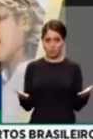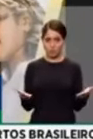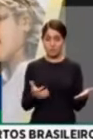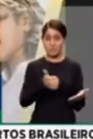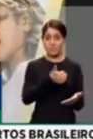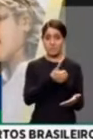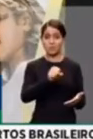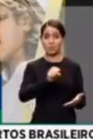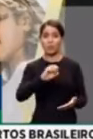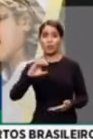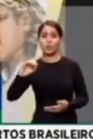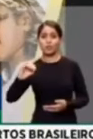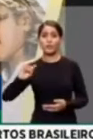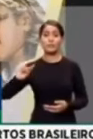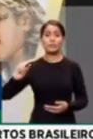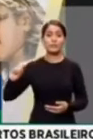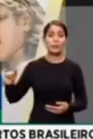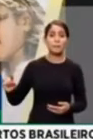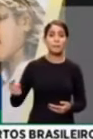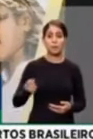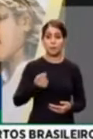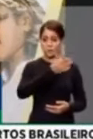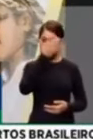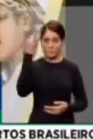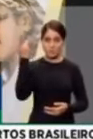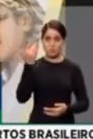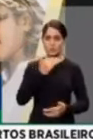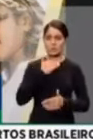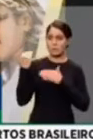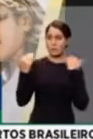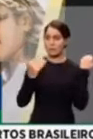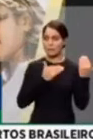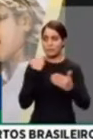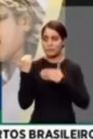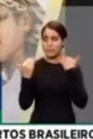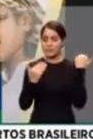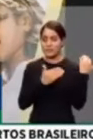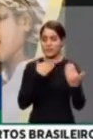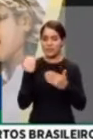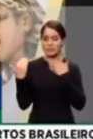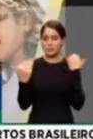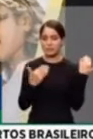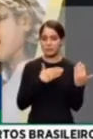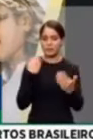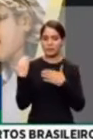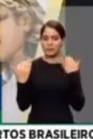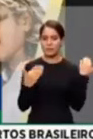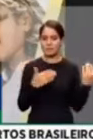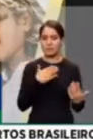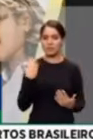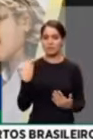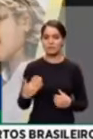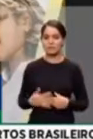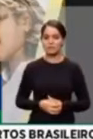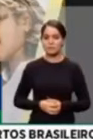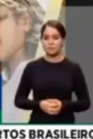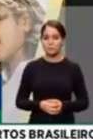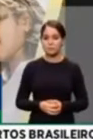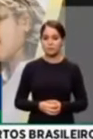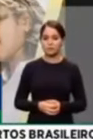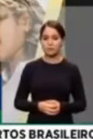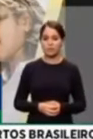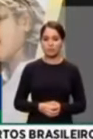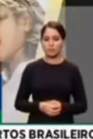180 mil pessoas que morreram, pessoas que deixaram seus entes queridos. Isso é